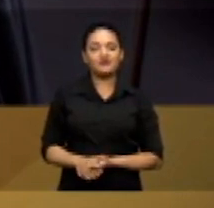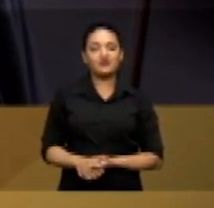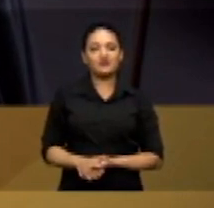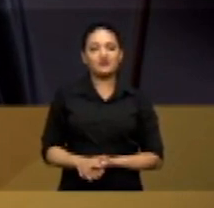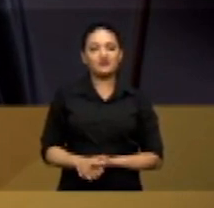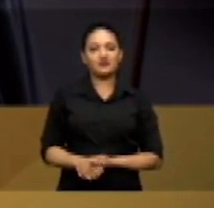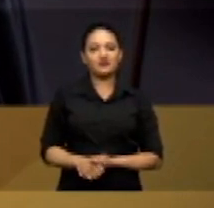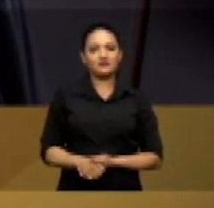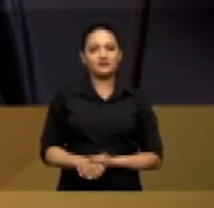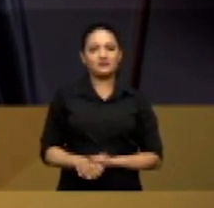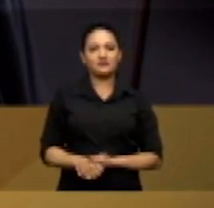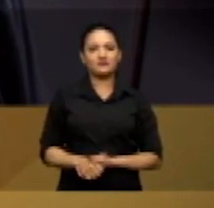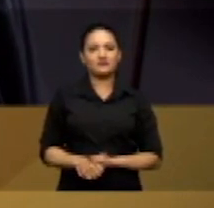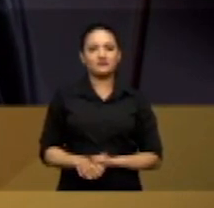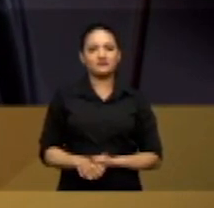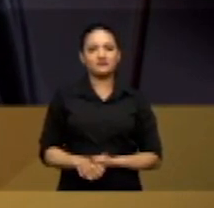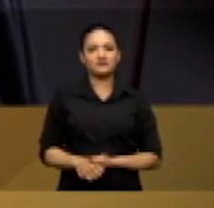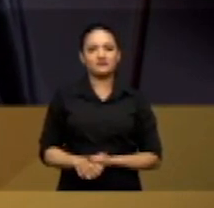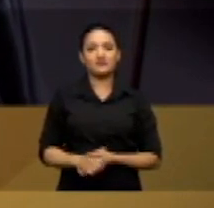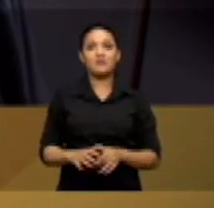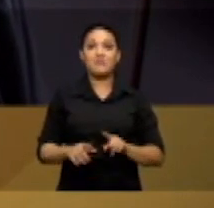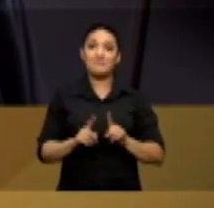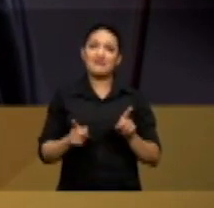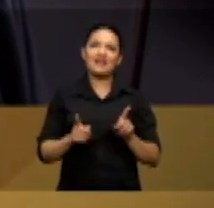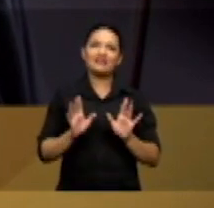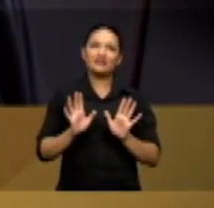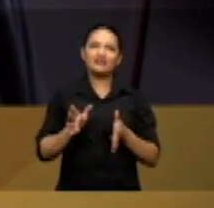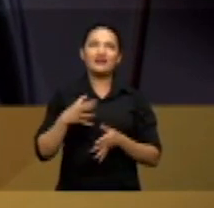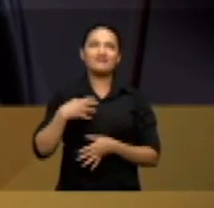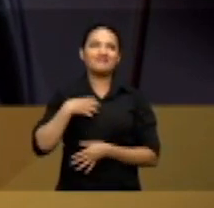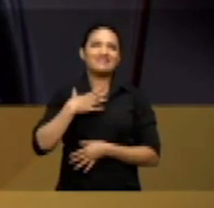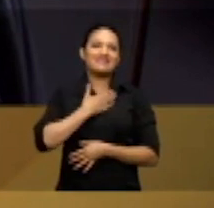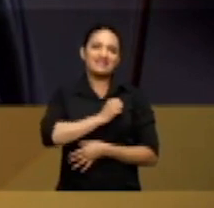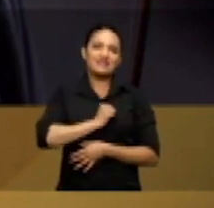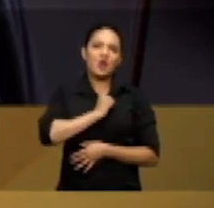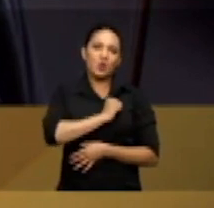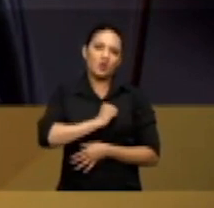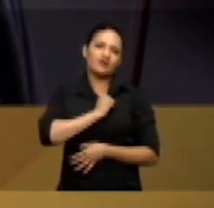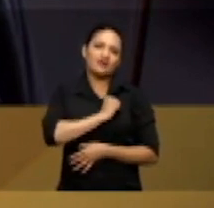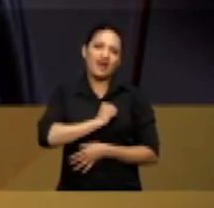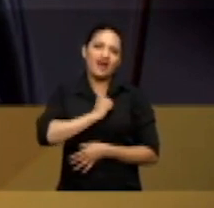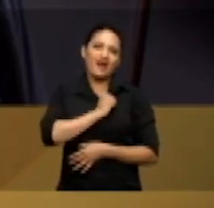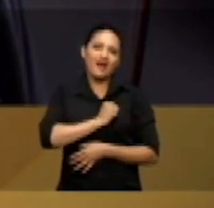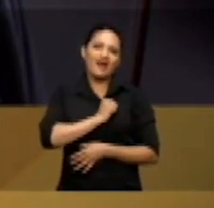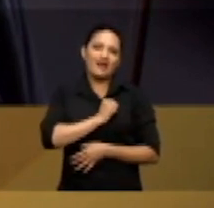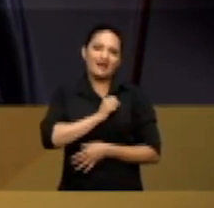Sobretudo, já sentimos saudades dos indeléveis ensinamentos.